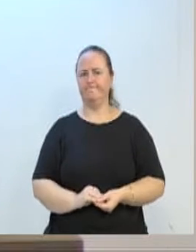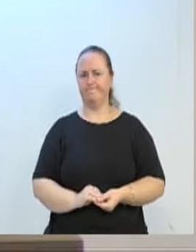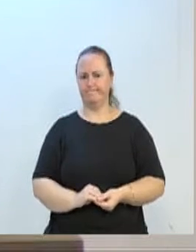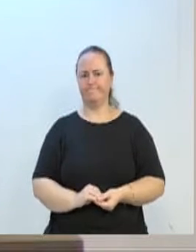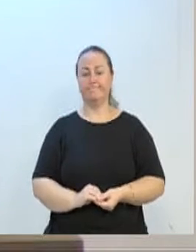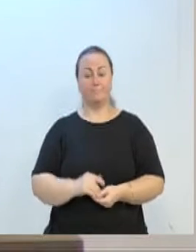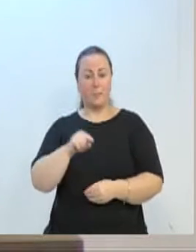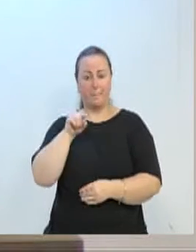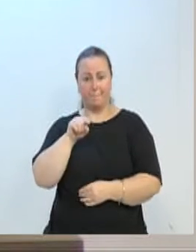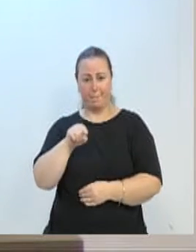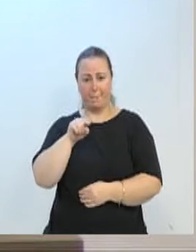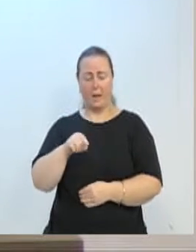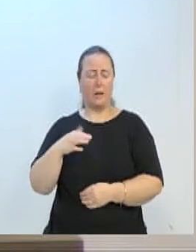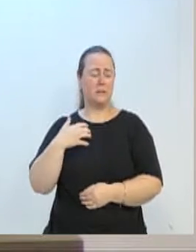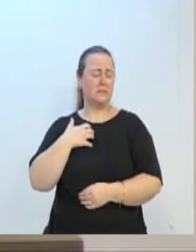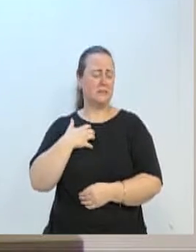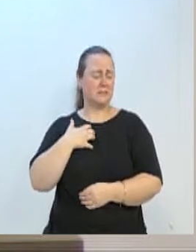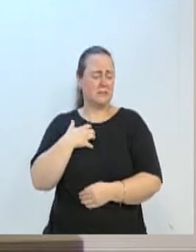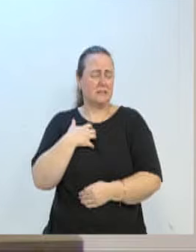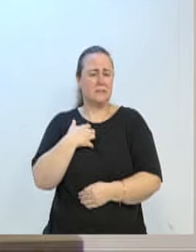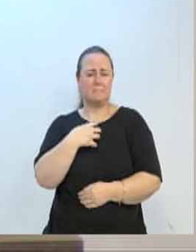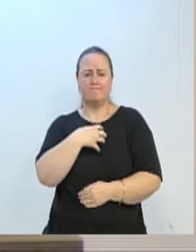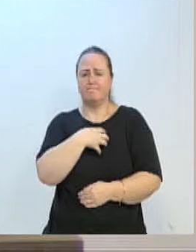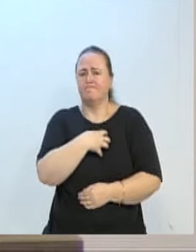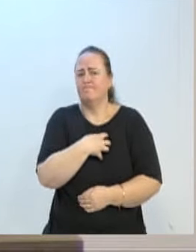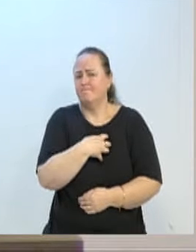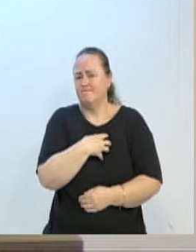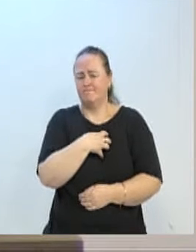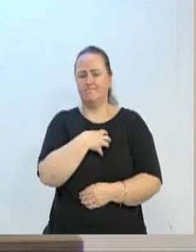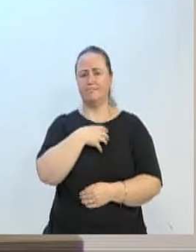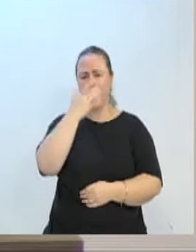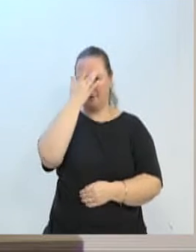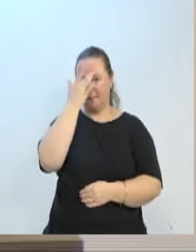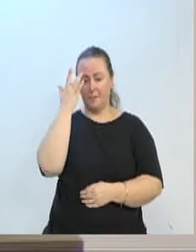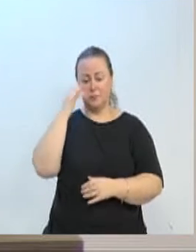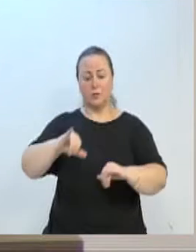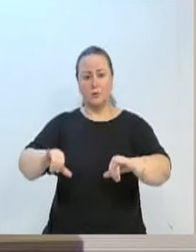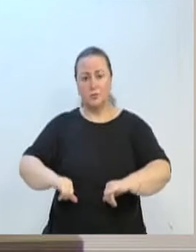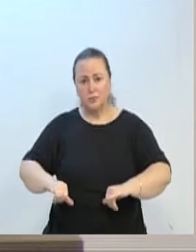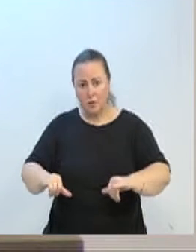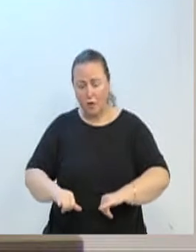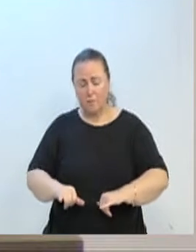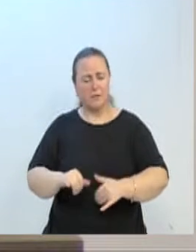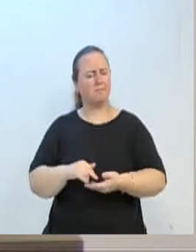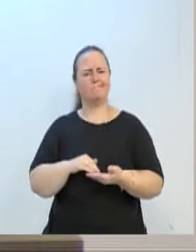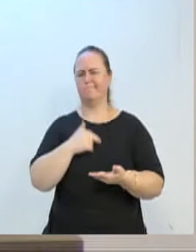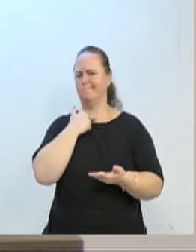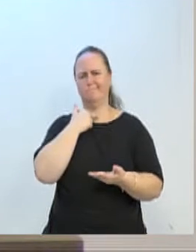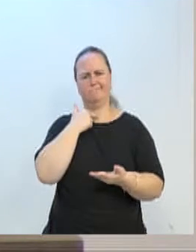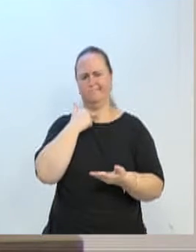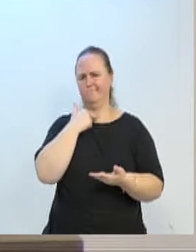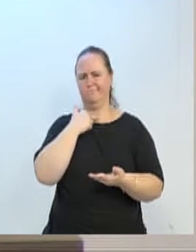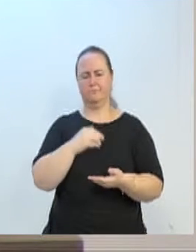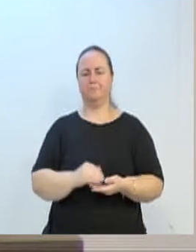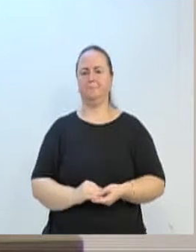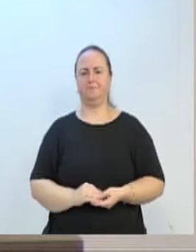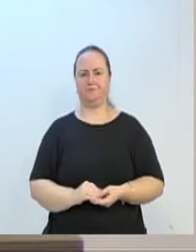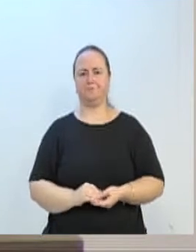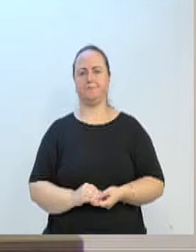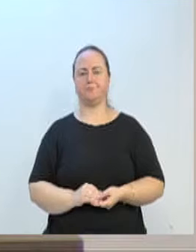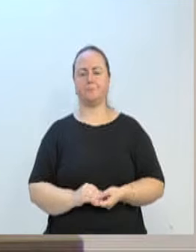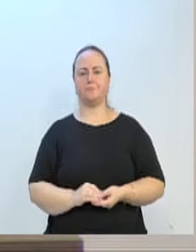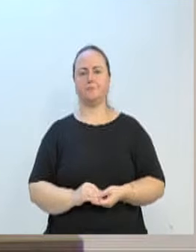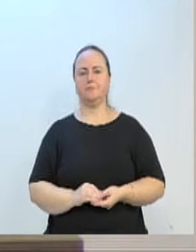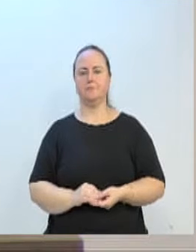uma ferida que realmente machuca principalmente os que sofrem esses tipos de preconceito. E nós não vamos aceitar. Nossa